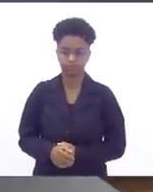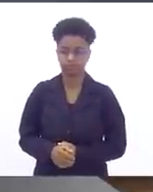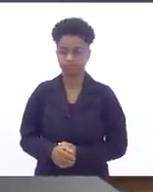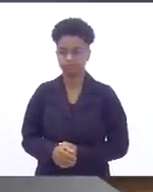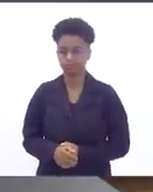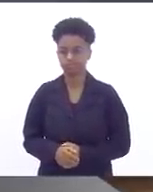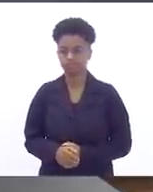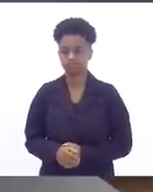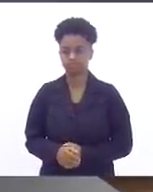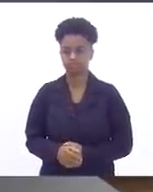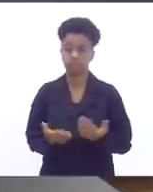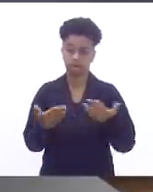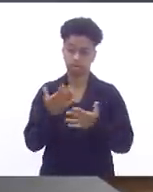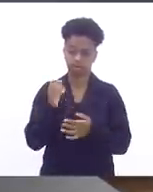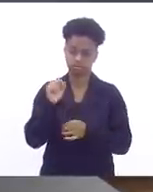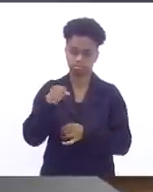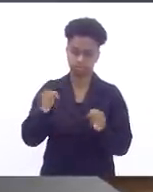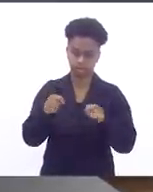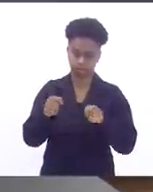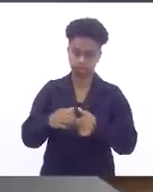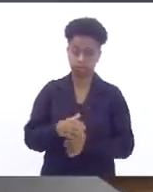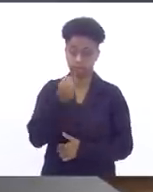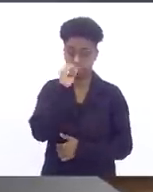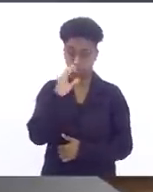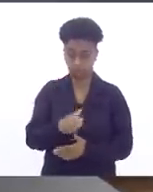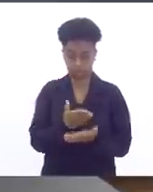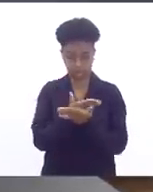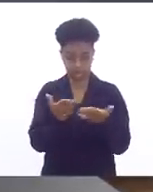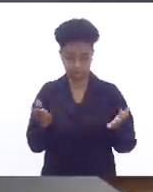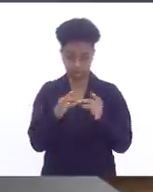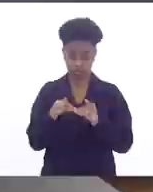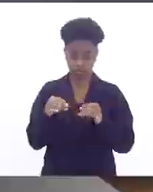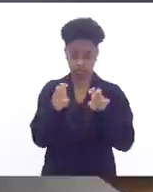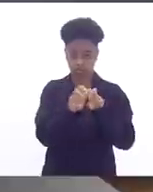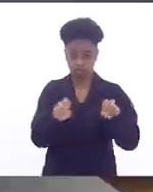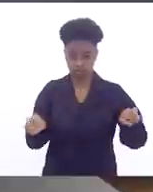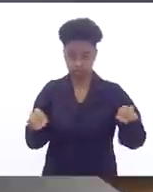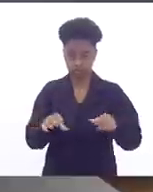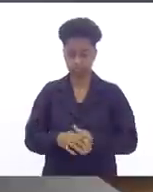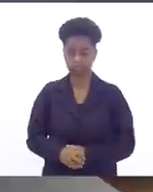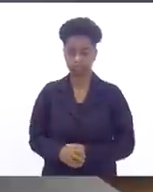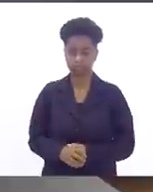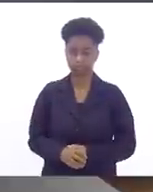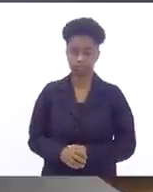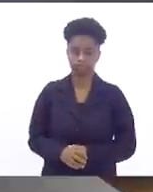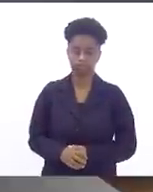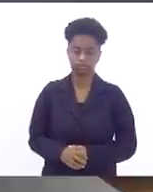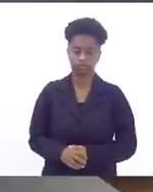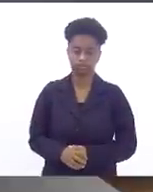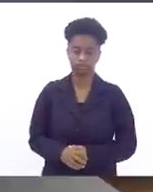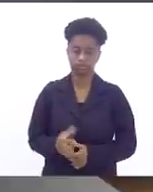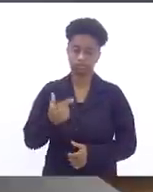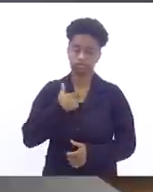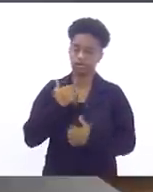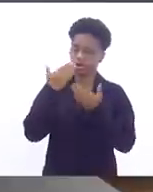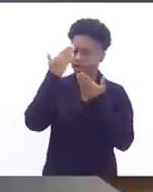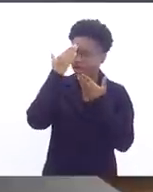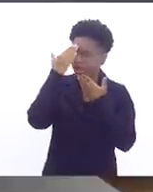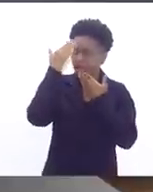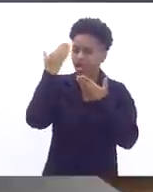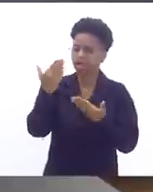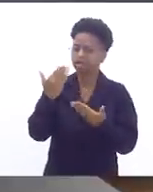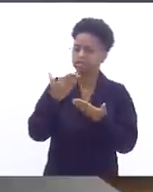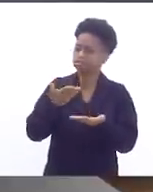mas agora foi vamos lá Boa tarde Deputado Boa tarde a todos da mesa queria agradecer de estar